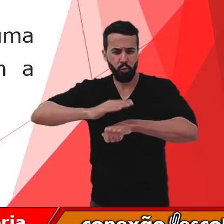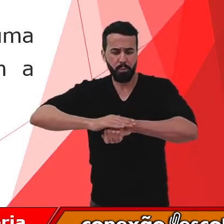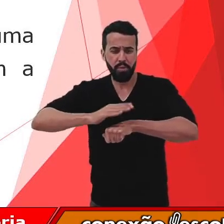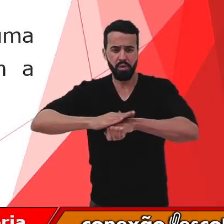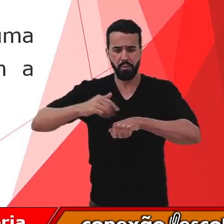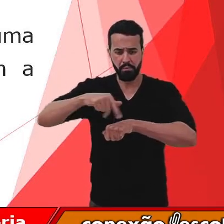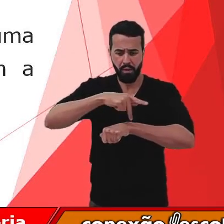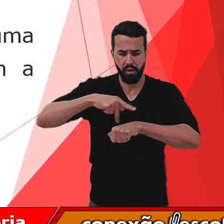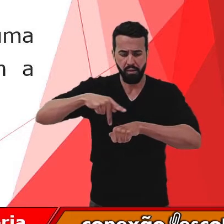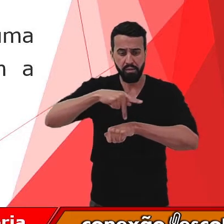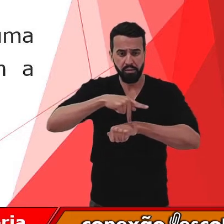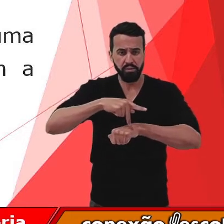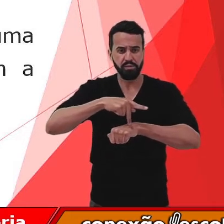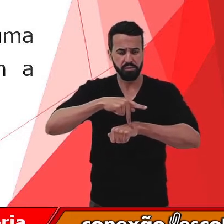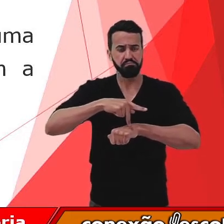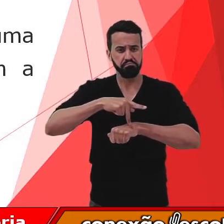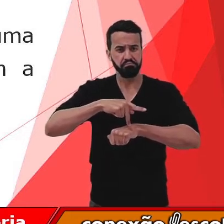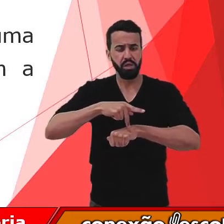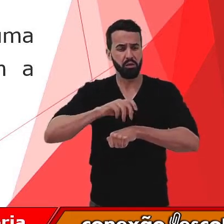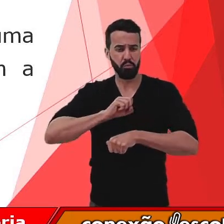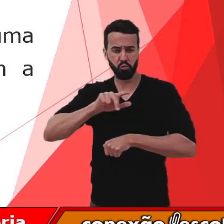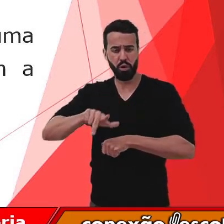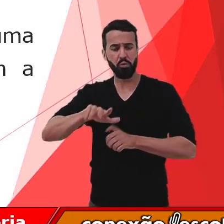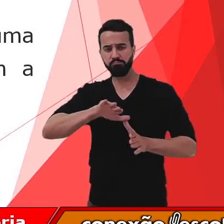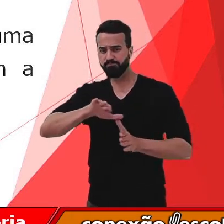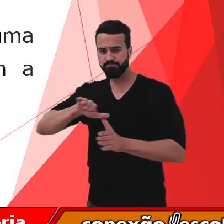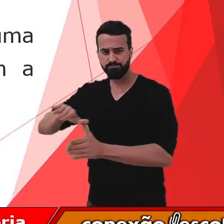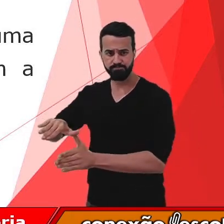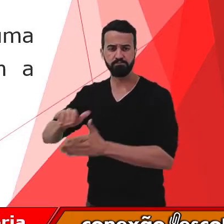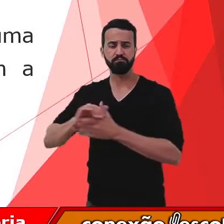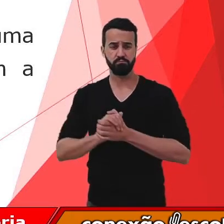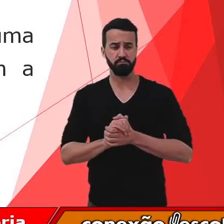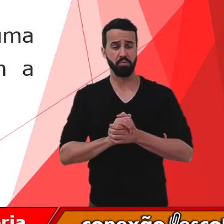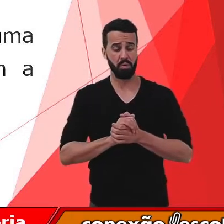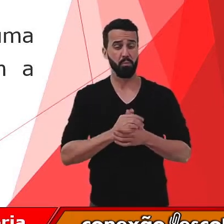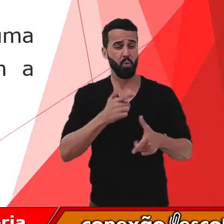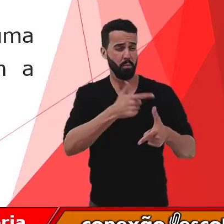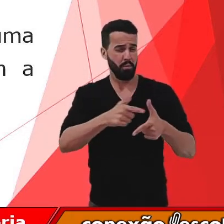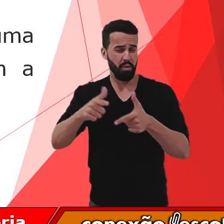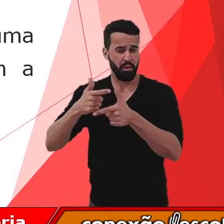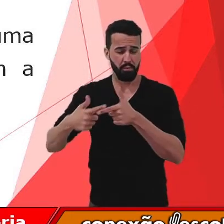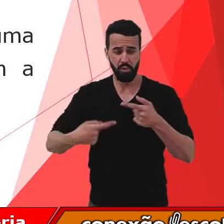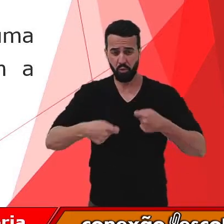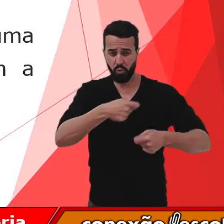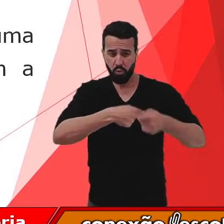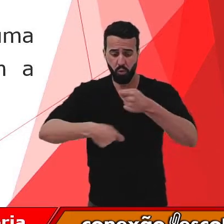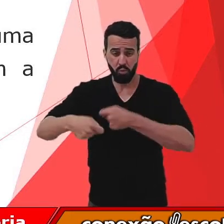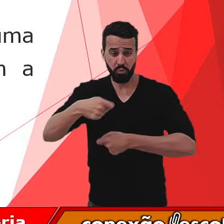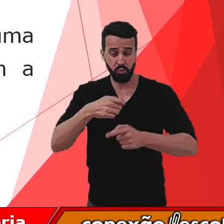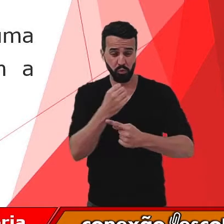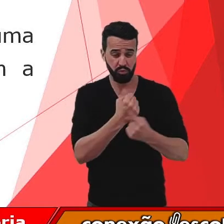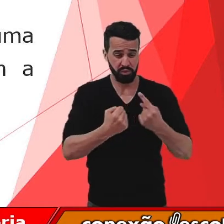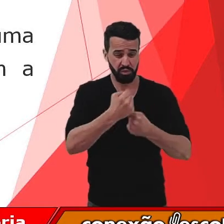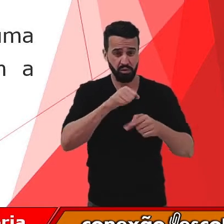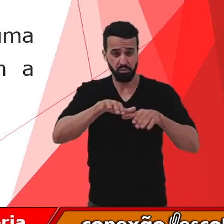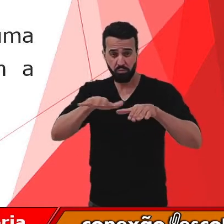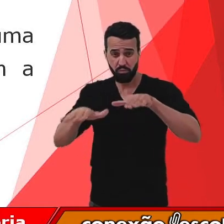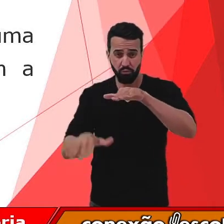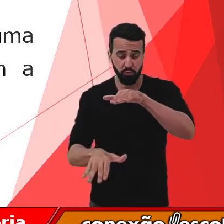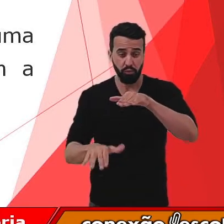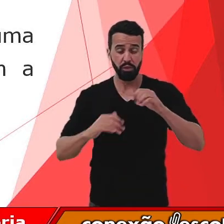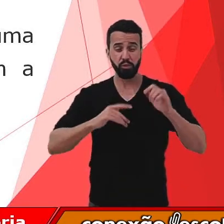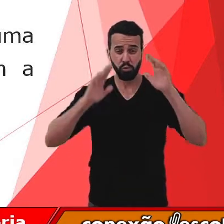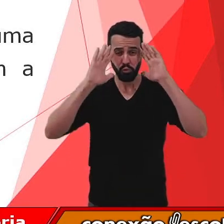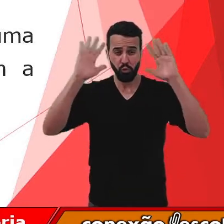em relação a Portugal. A crise econômica, a grande desigualdade social e o sonho de uma sociedade